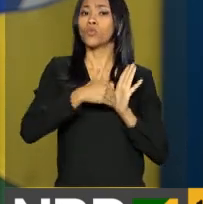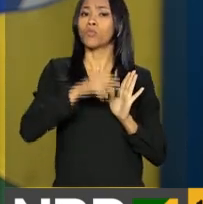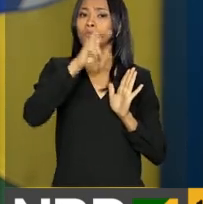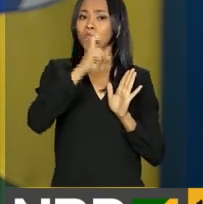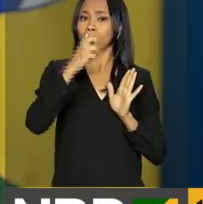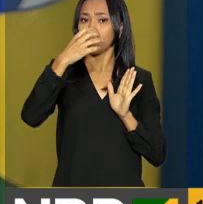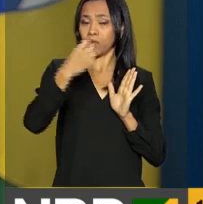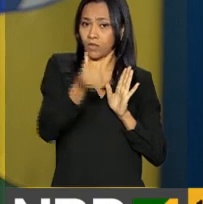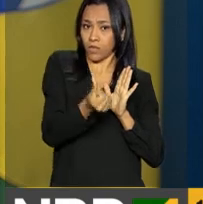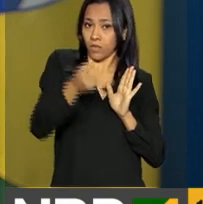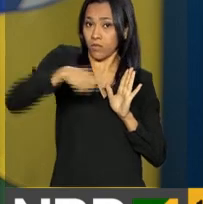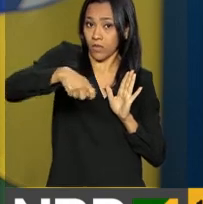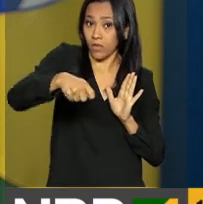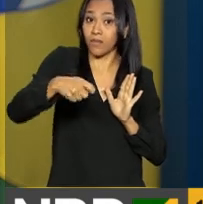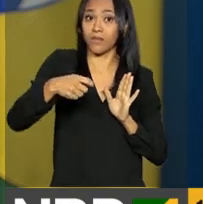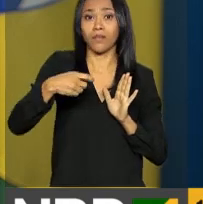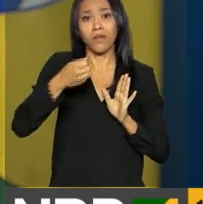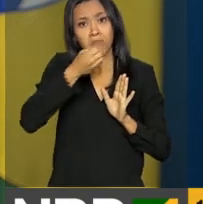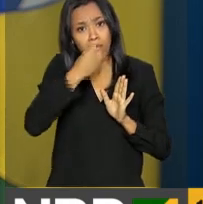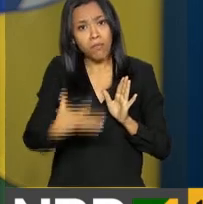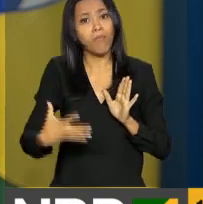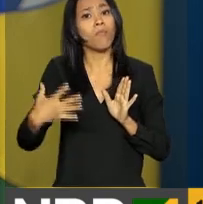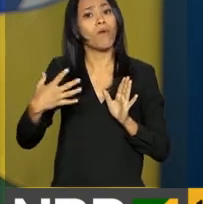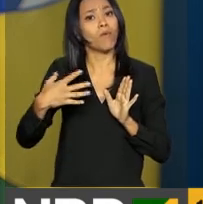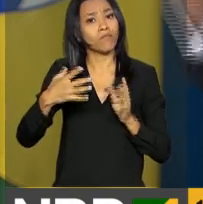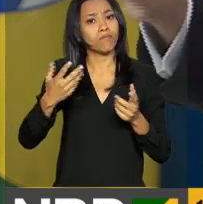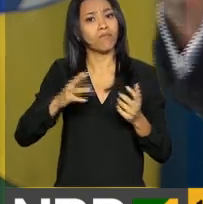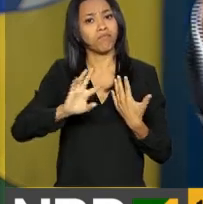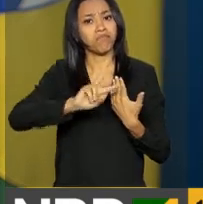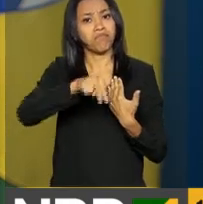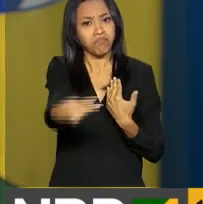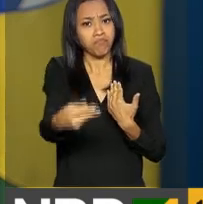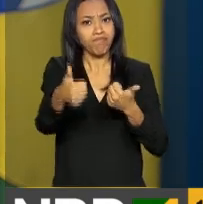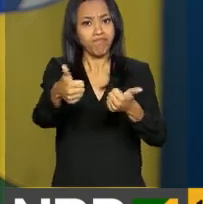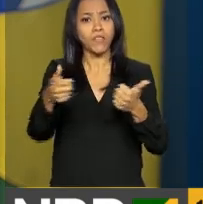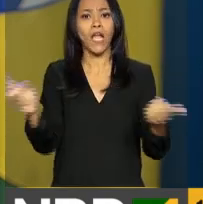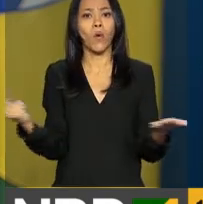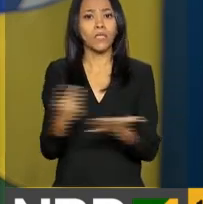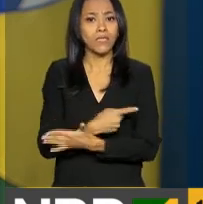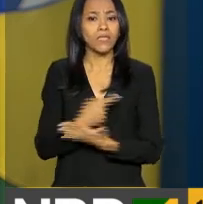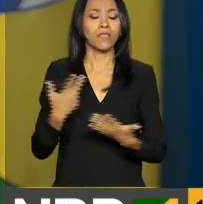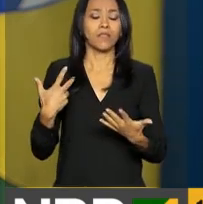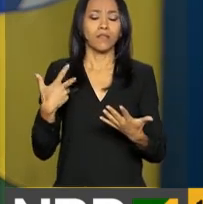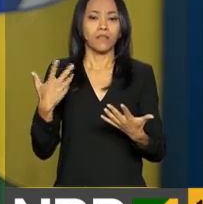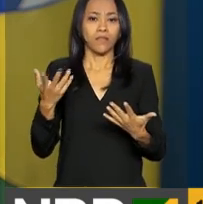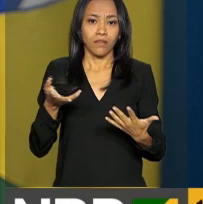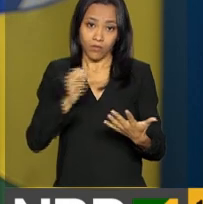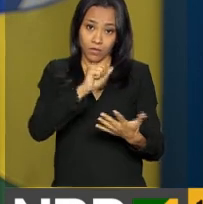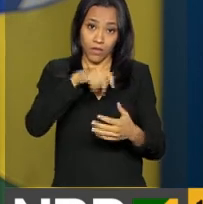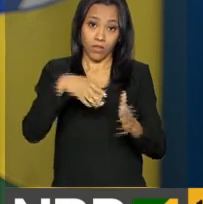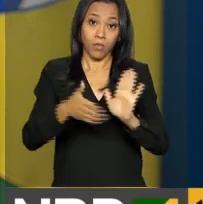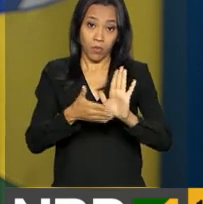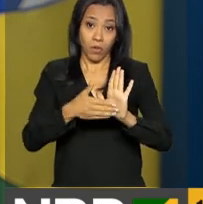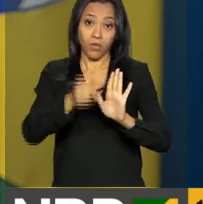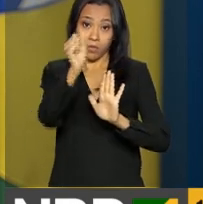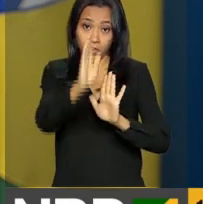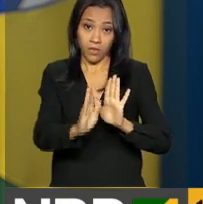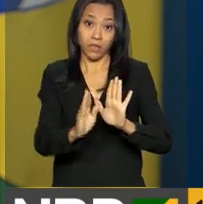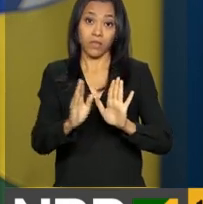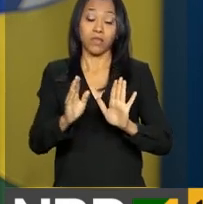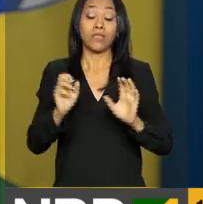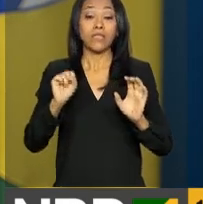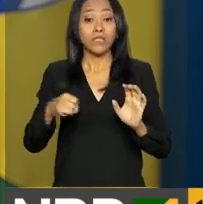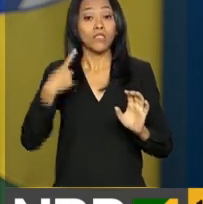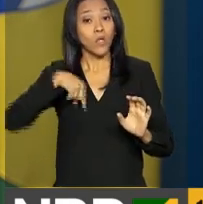já têm dado exemplo tranquilo, seguro, do que está acontecendo com as reformas feitas no país. Se nós aprovarmos